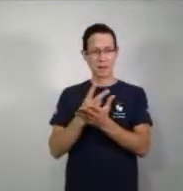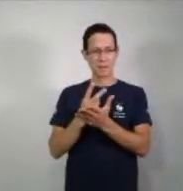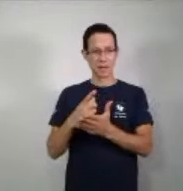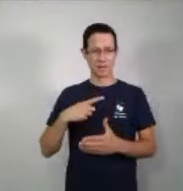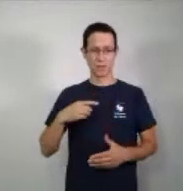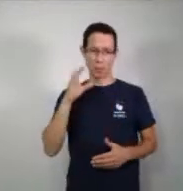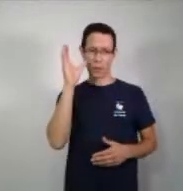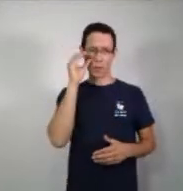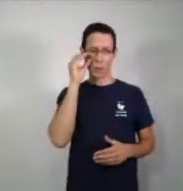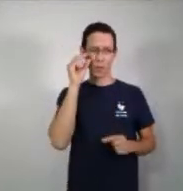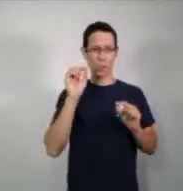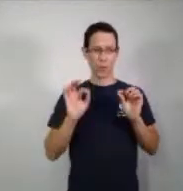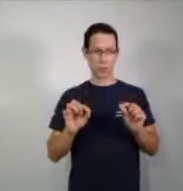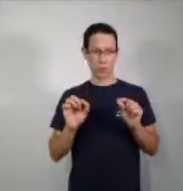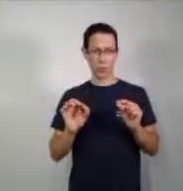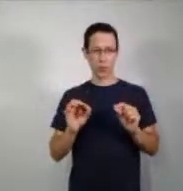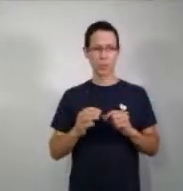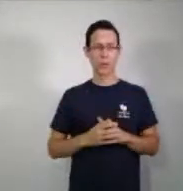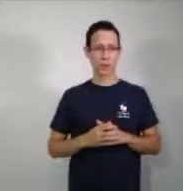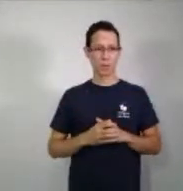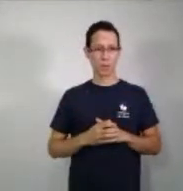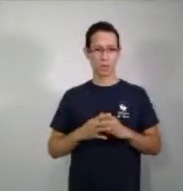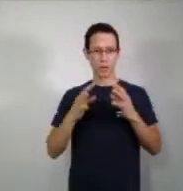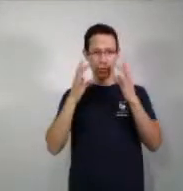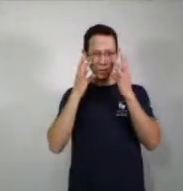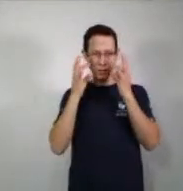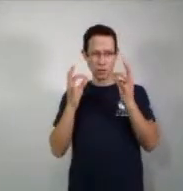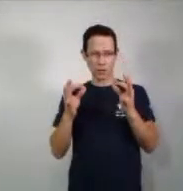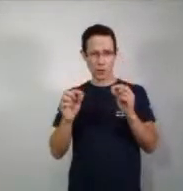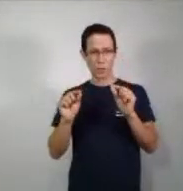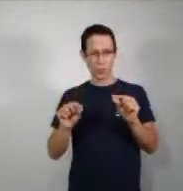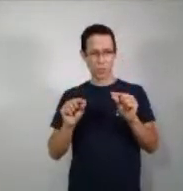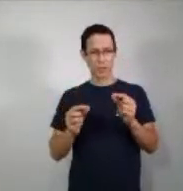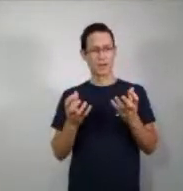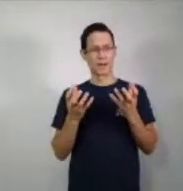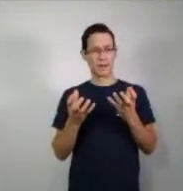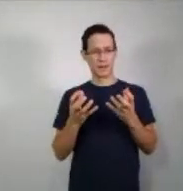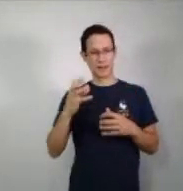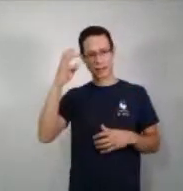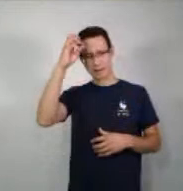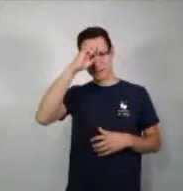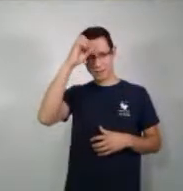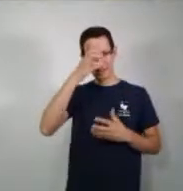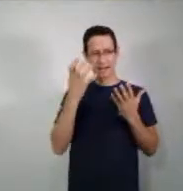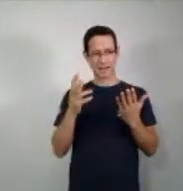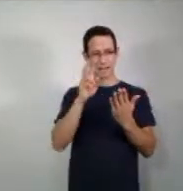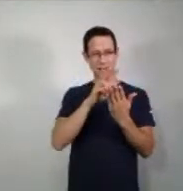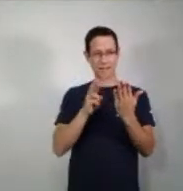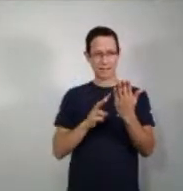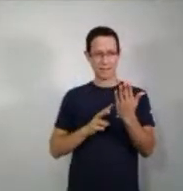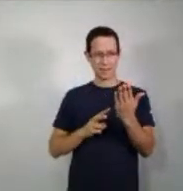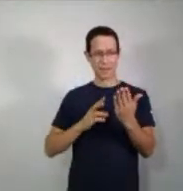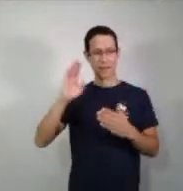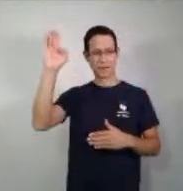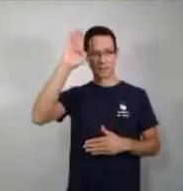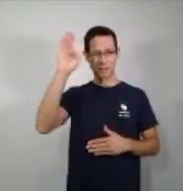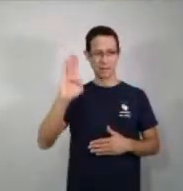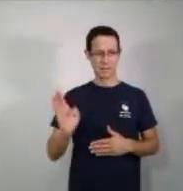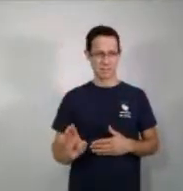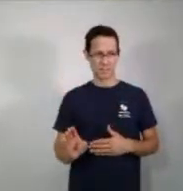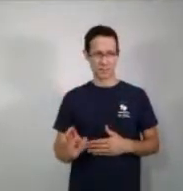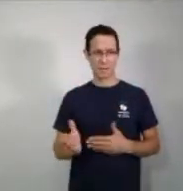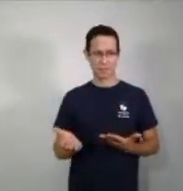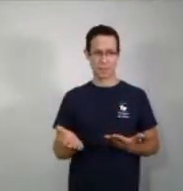curiosidade exatamente desse olhar estrangeiro que quer aprender e quer ler o Brasil. Nem